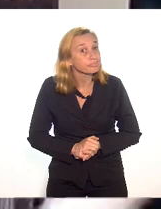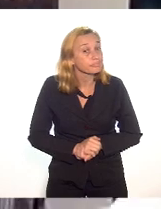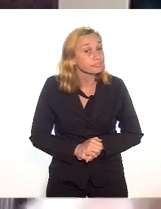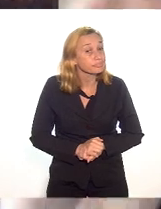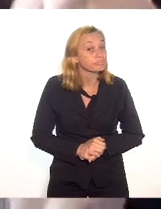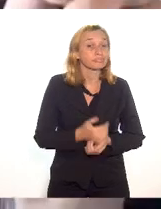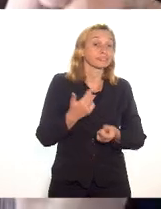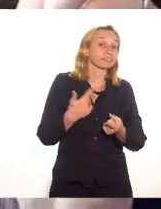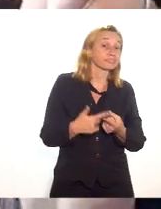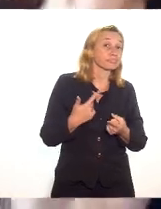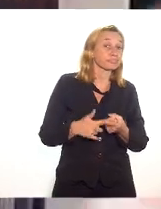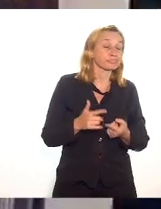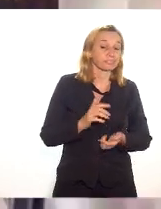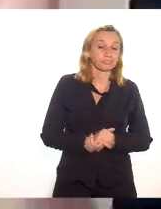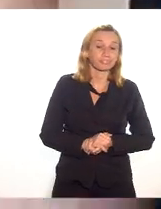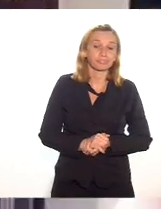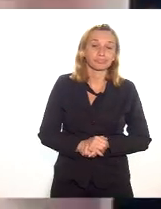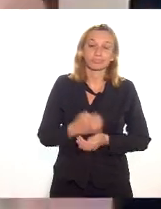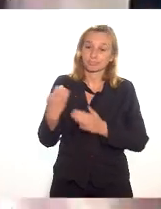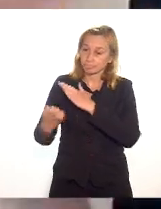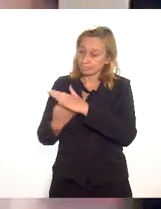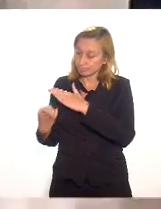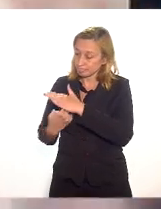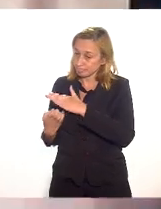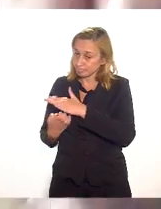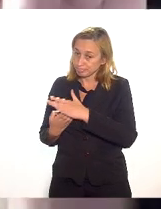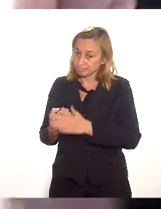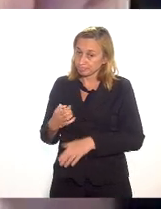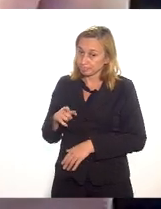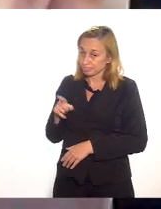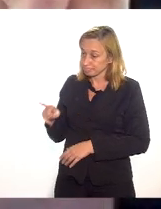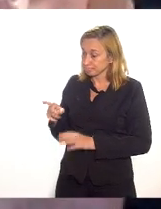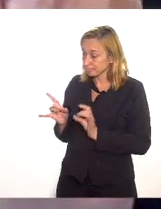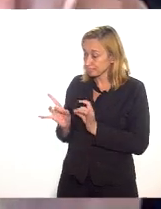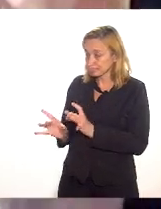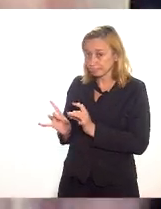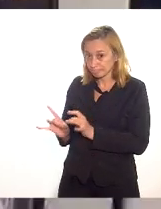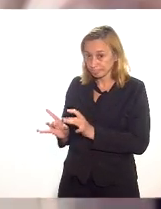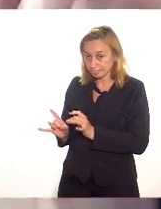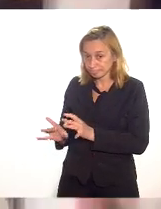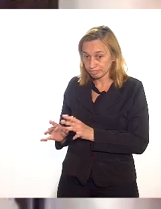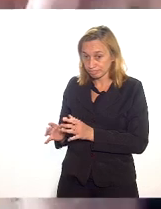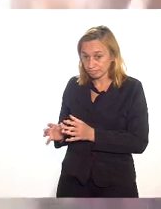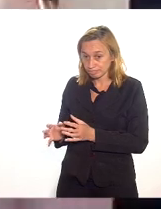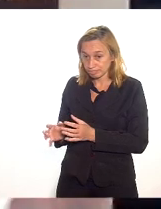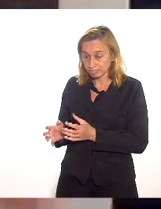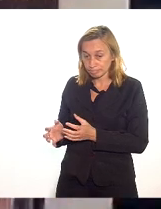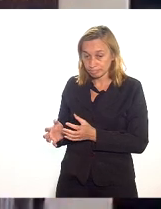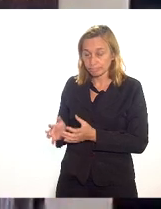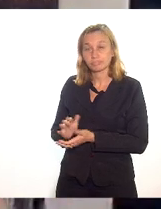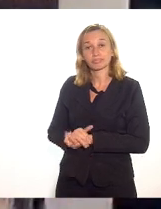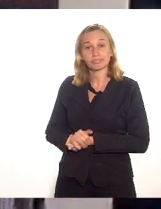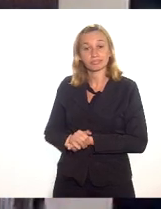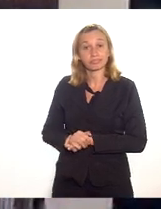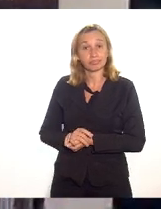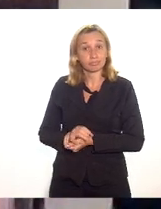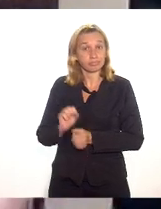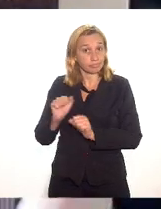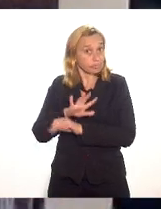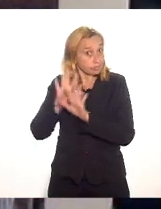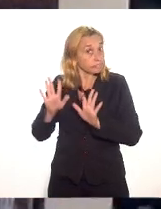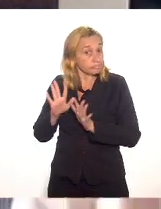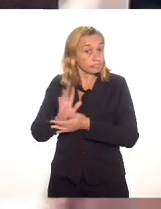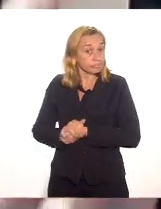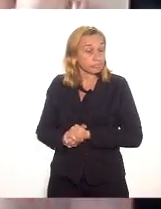porque as empresas que foram privatizadas, é bom que isso fique muito claro,